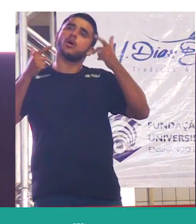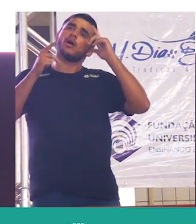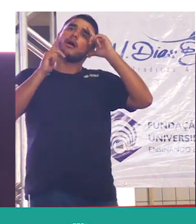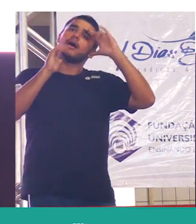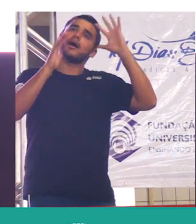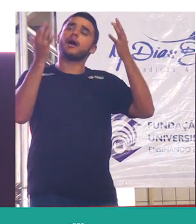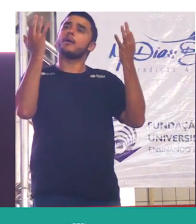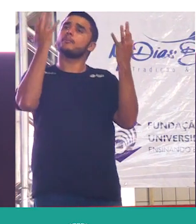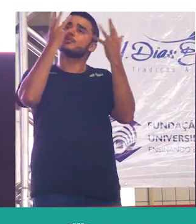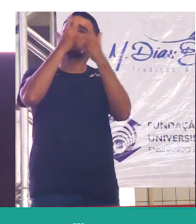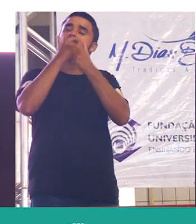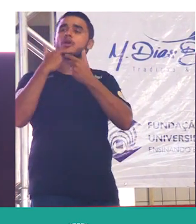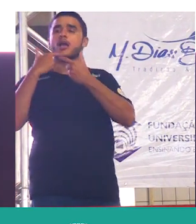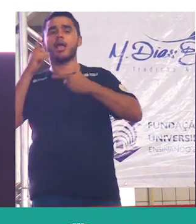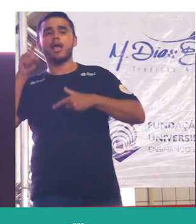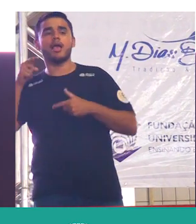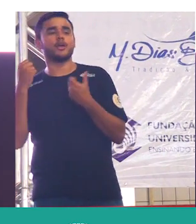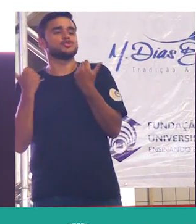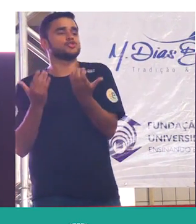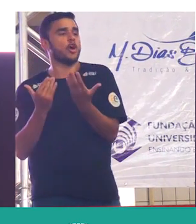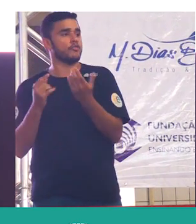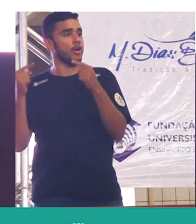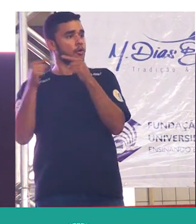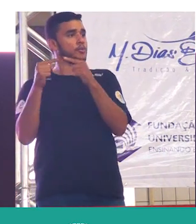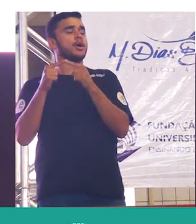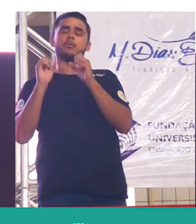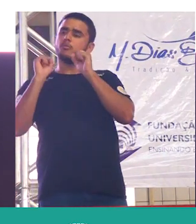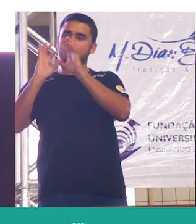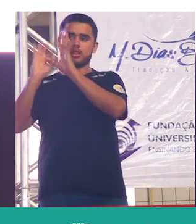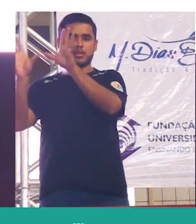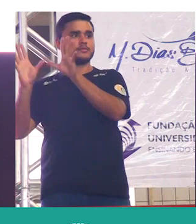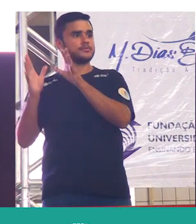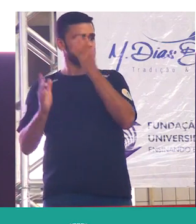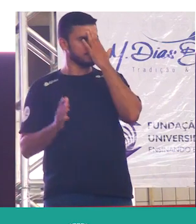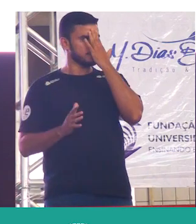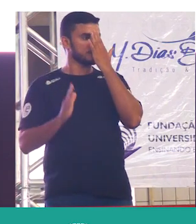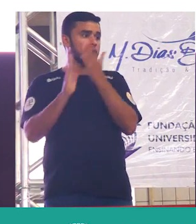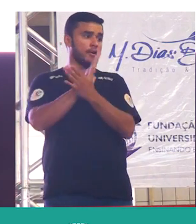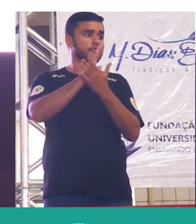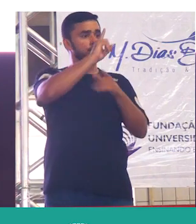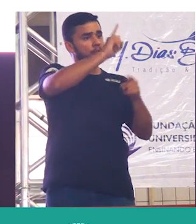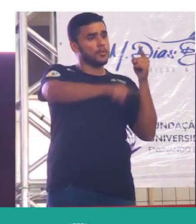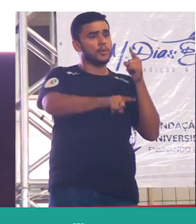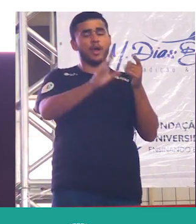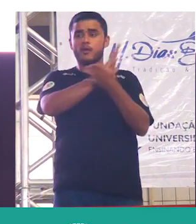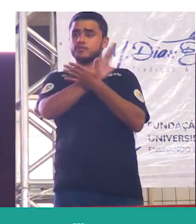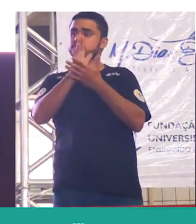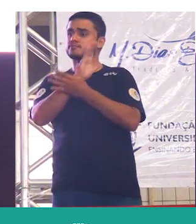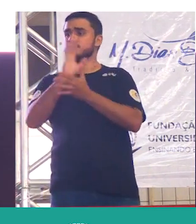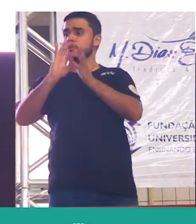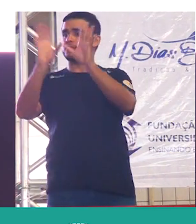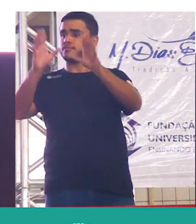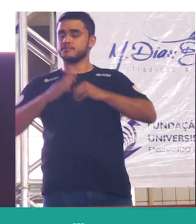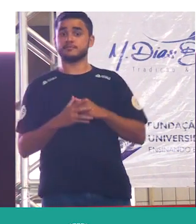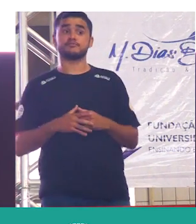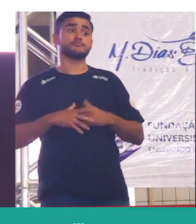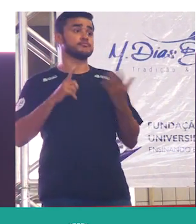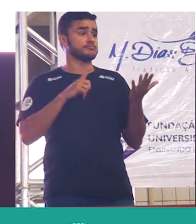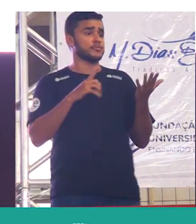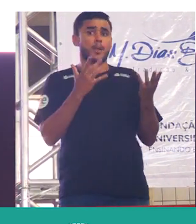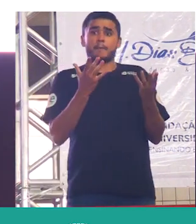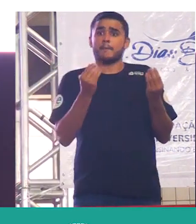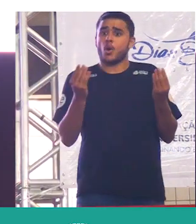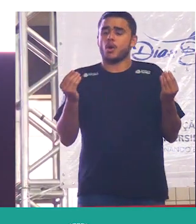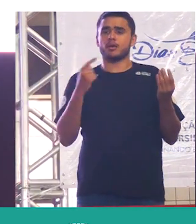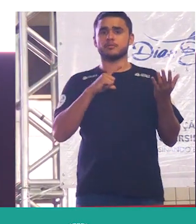Então, pessoal, nós temos nessa época muitas obras que, infelizmente, nem vão sair do papel.